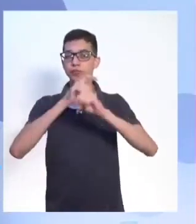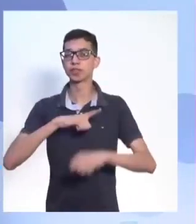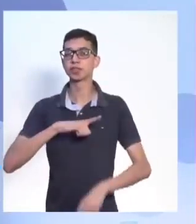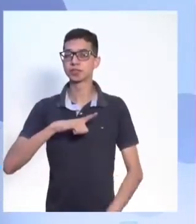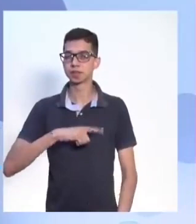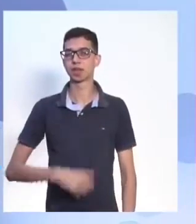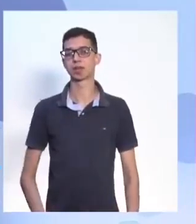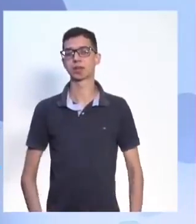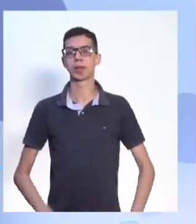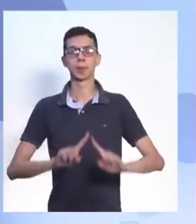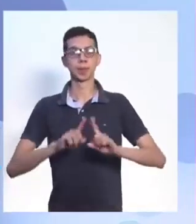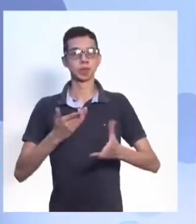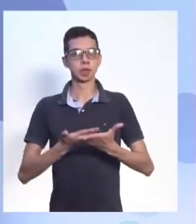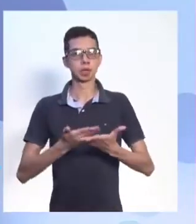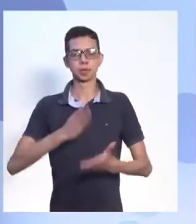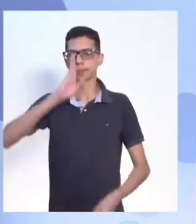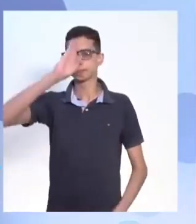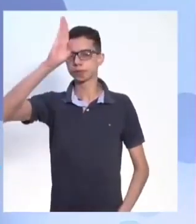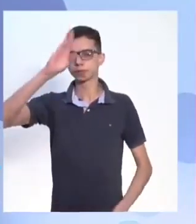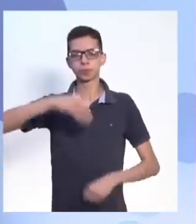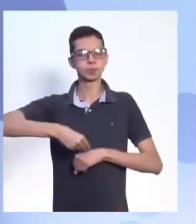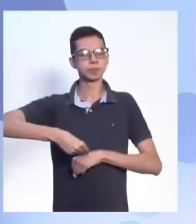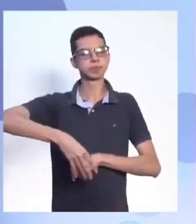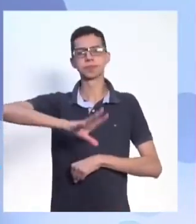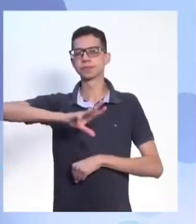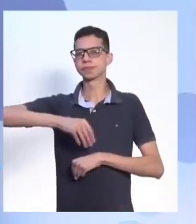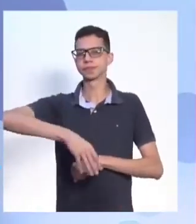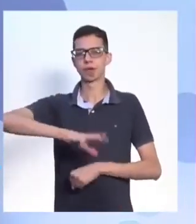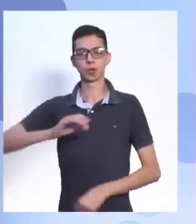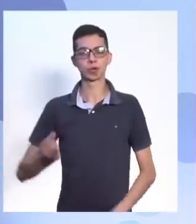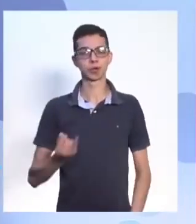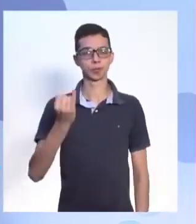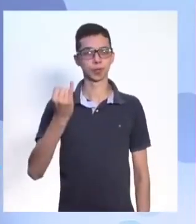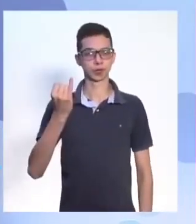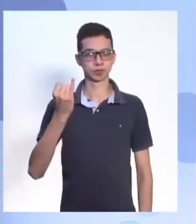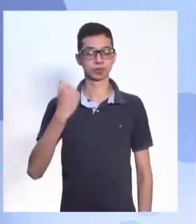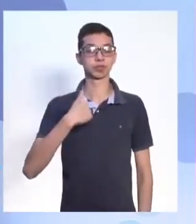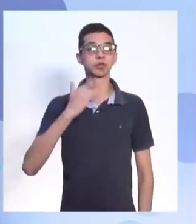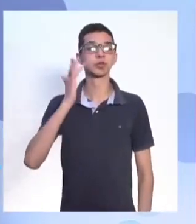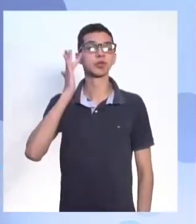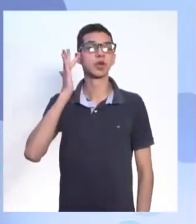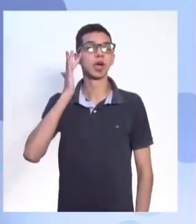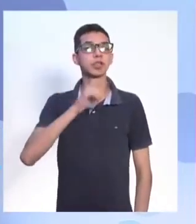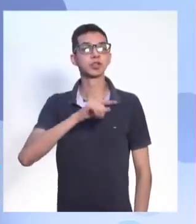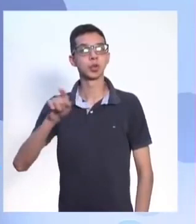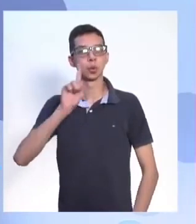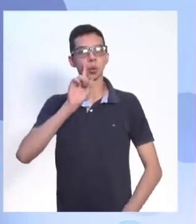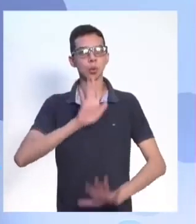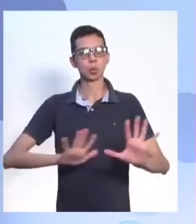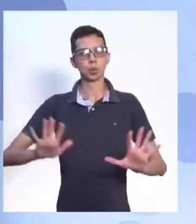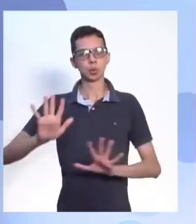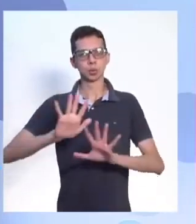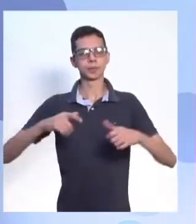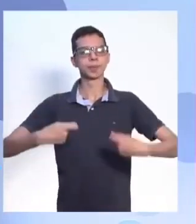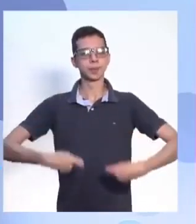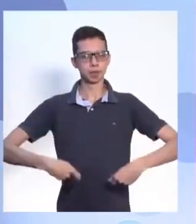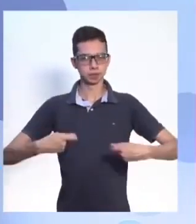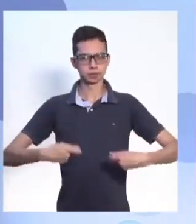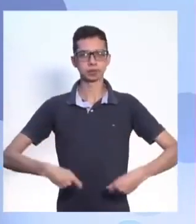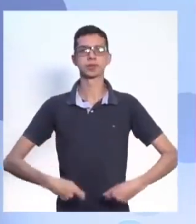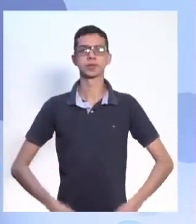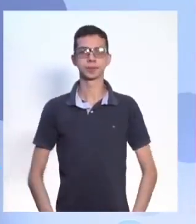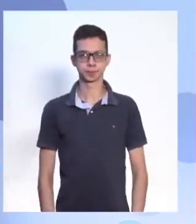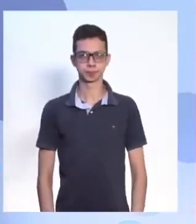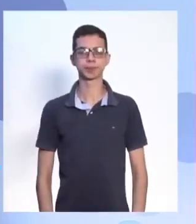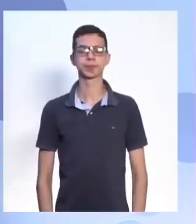aulas fundamento, acho que elas são extremamente importantes, né? E acho que cabe assim, a gente ter esse cuidado, né? Dar